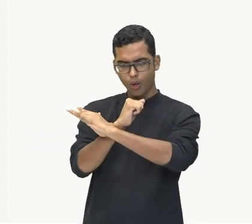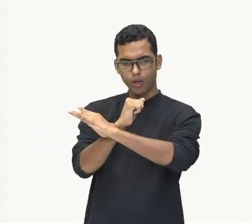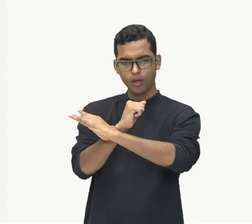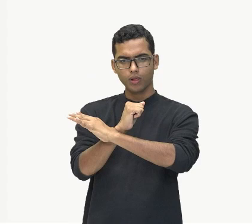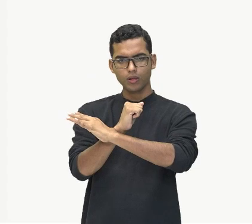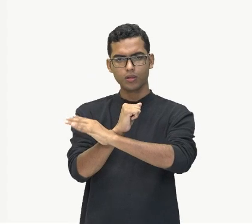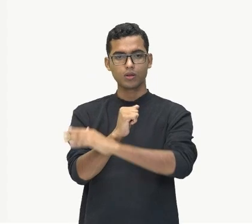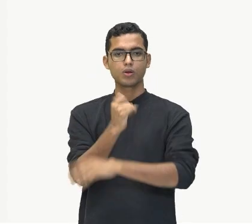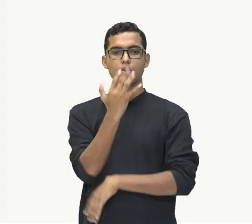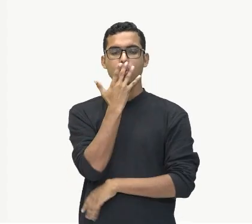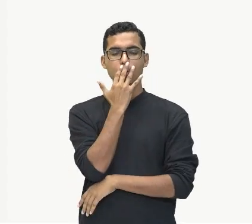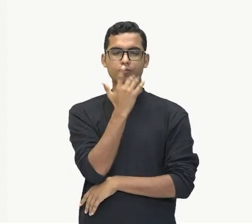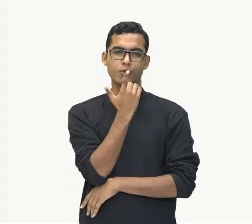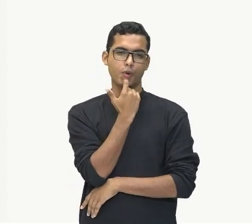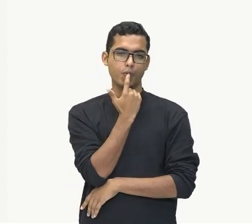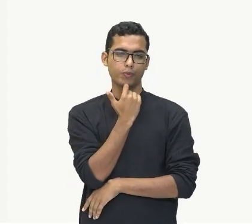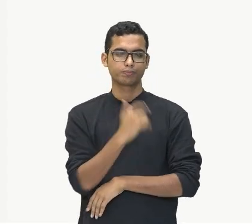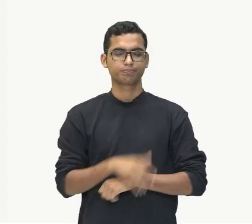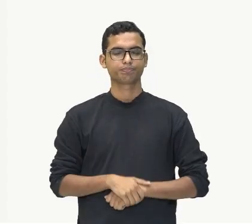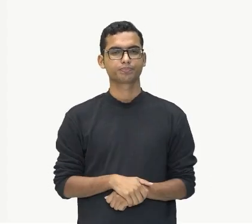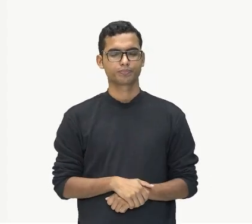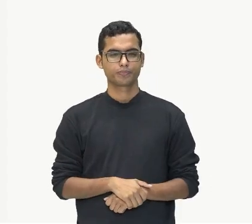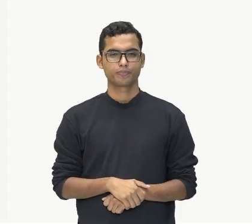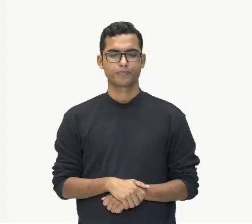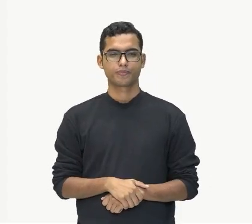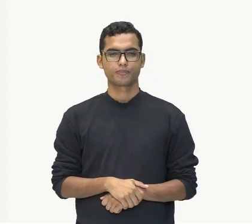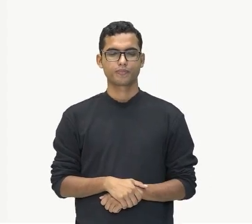na cor vermelha.